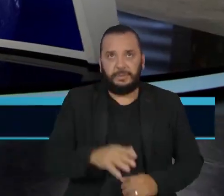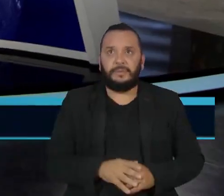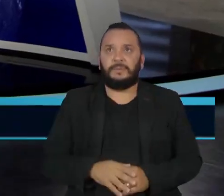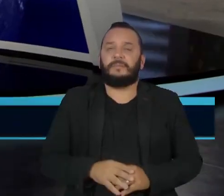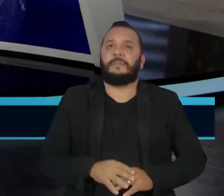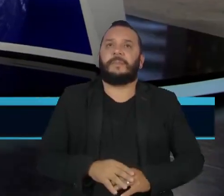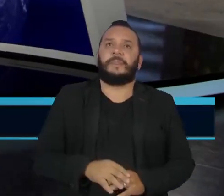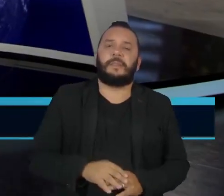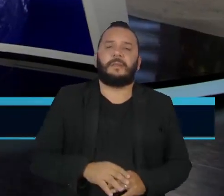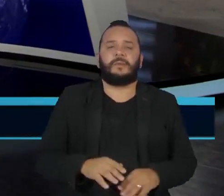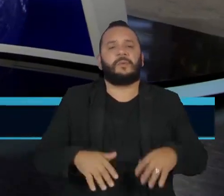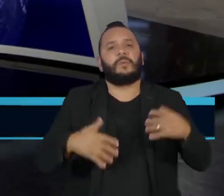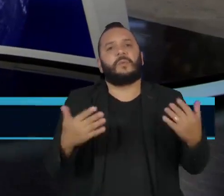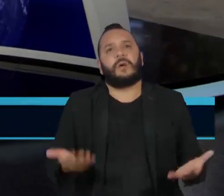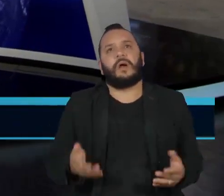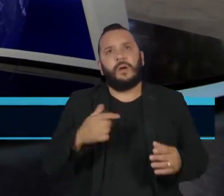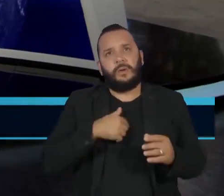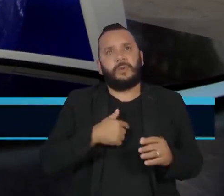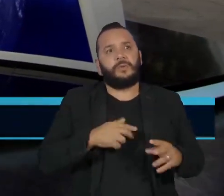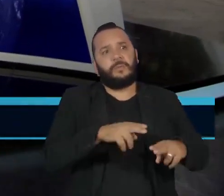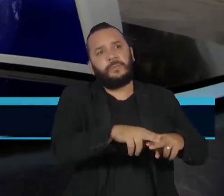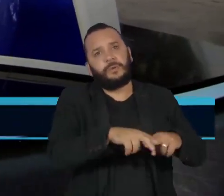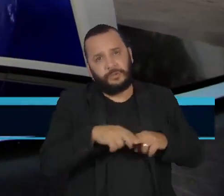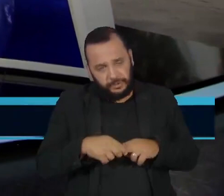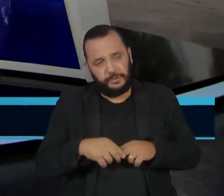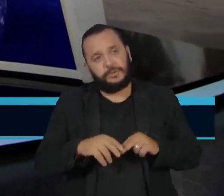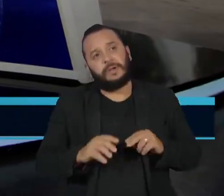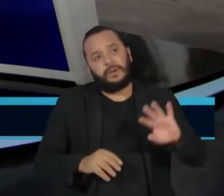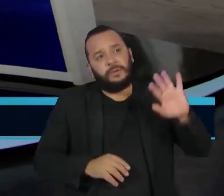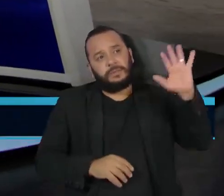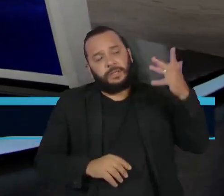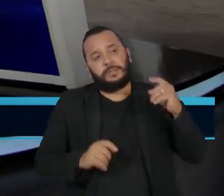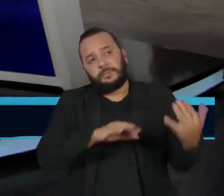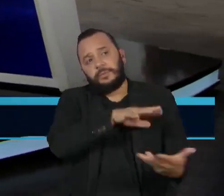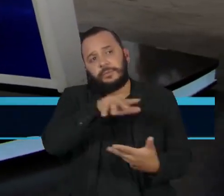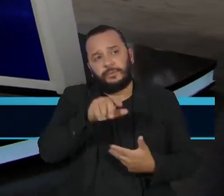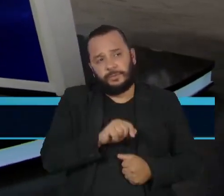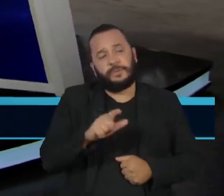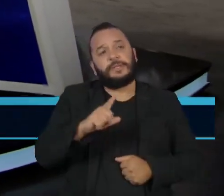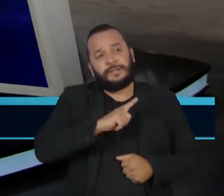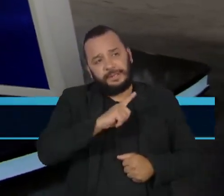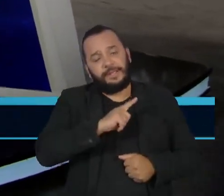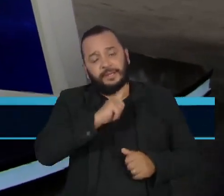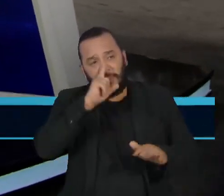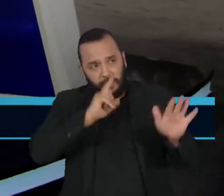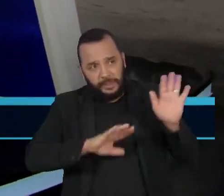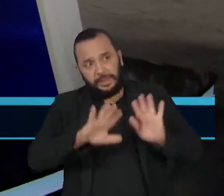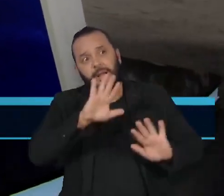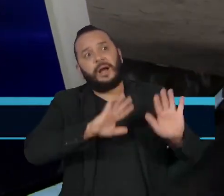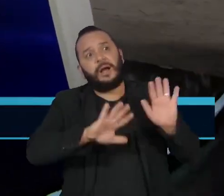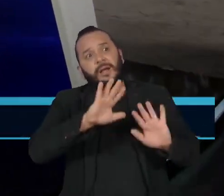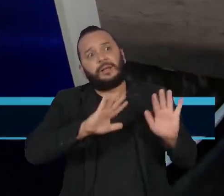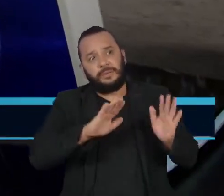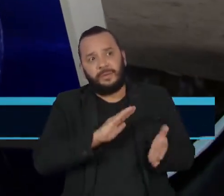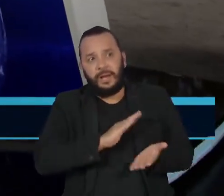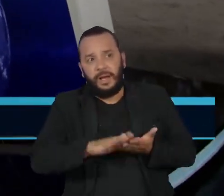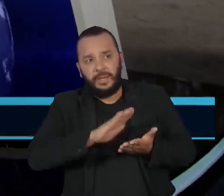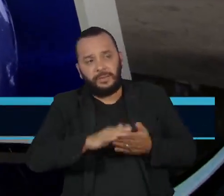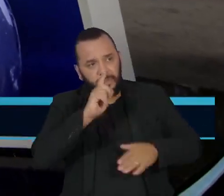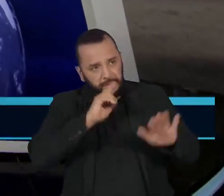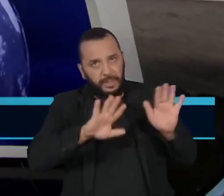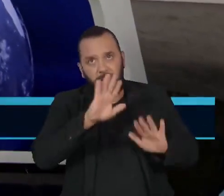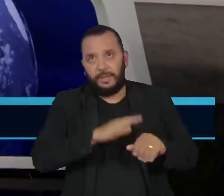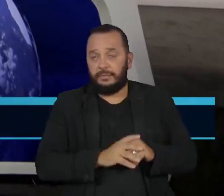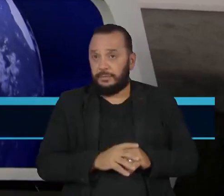outros fatores que também podem ter gerado essa tendência mundial de maior cautela com os gastos? Quer que eu